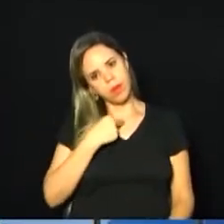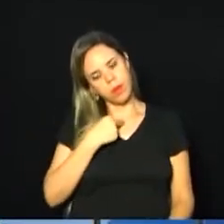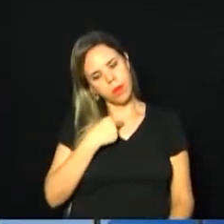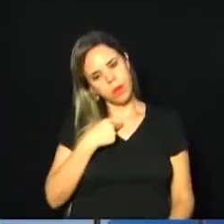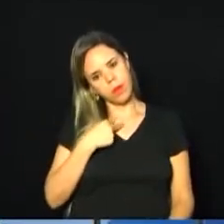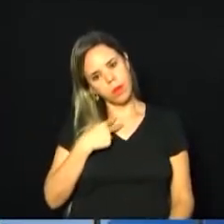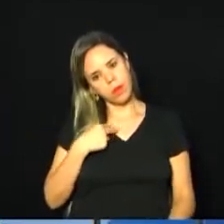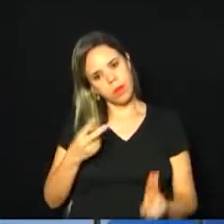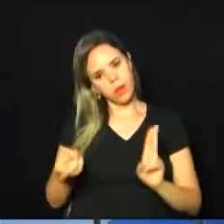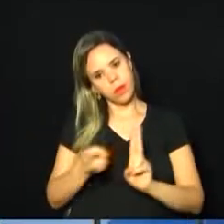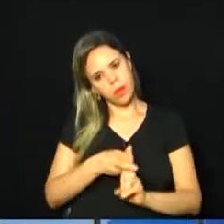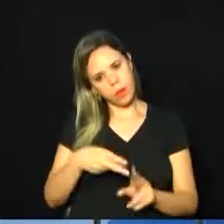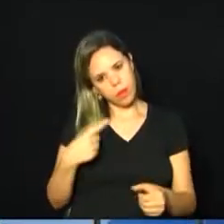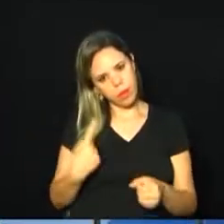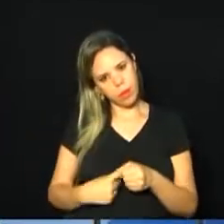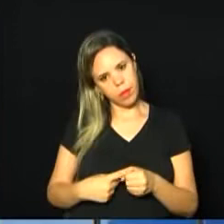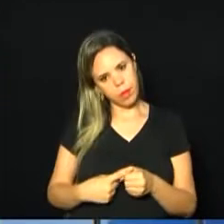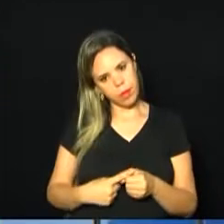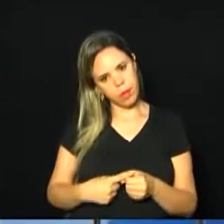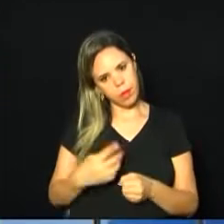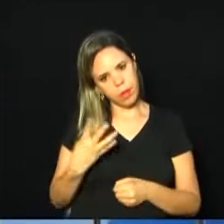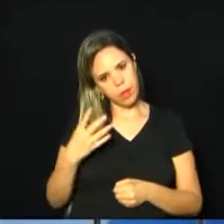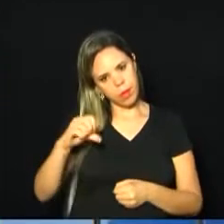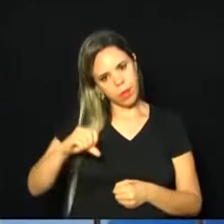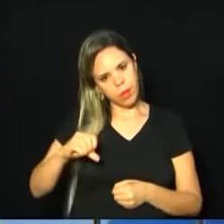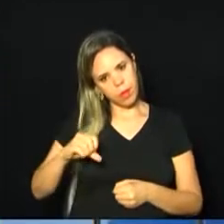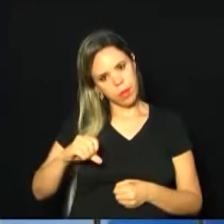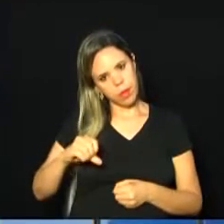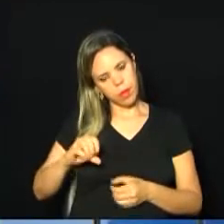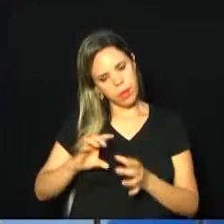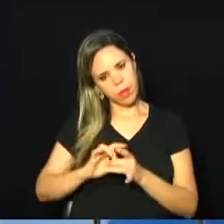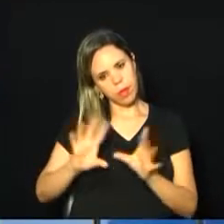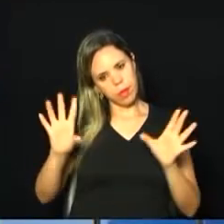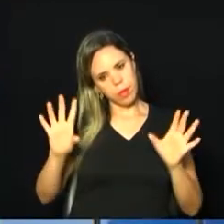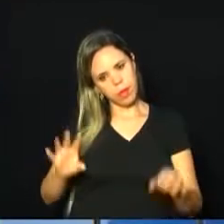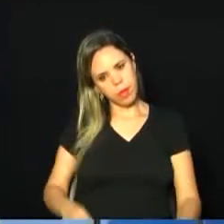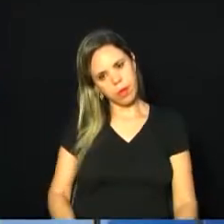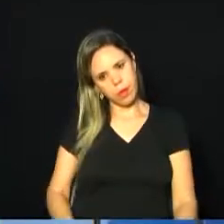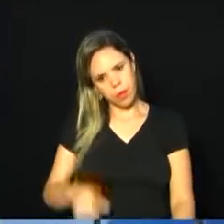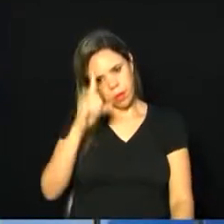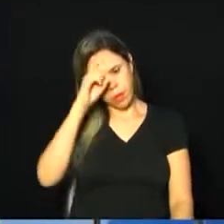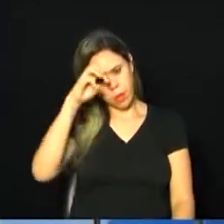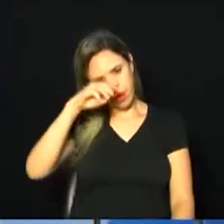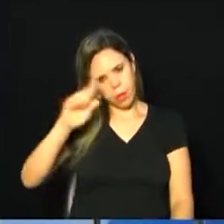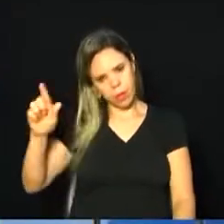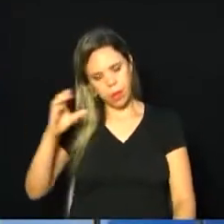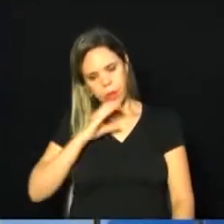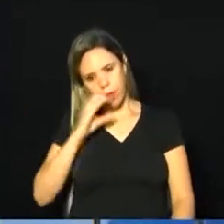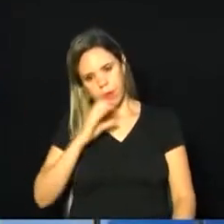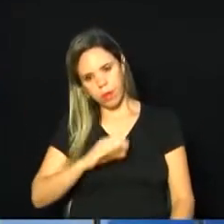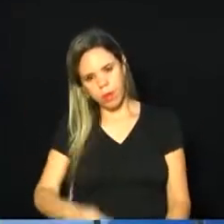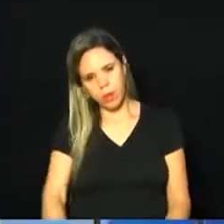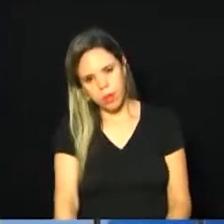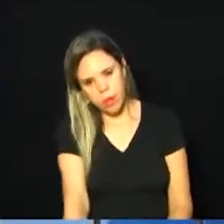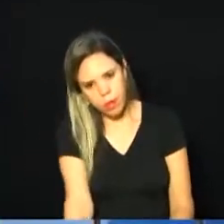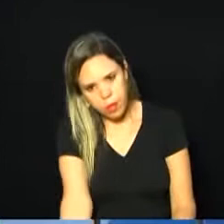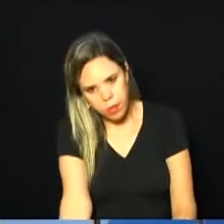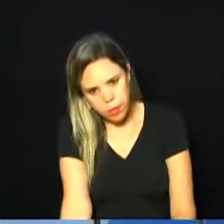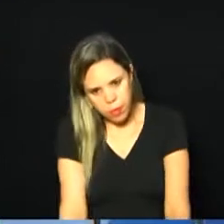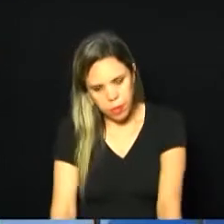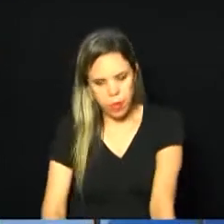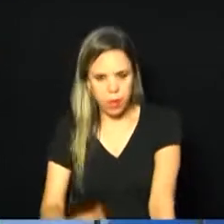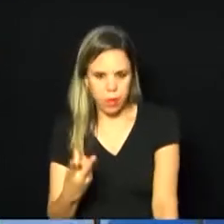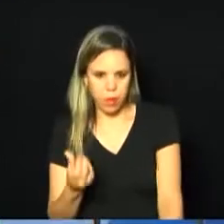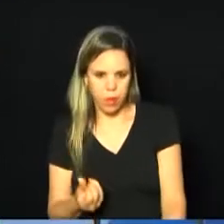no SUS Municipal dos 49 leitos disponíveis na rede Mário Gatti de urgência e emergência